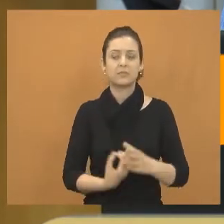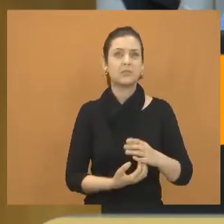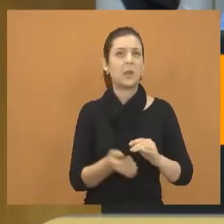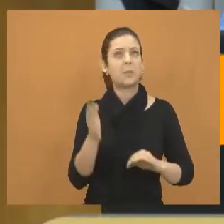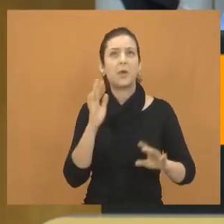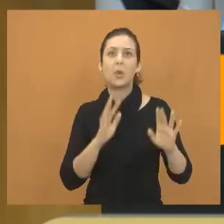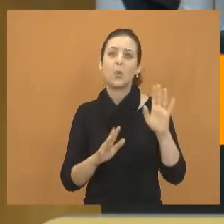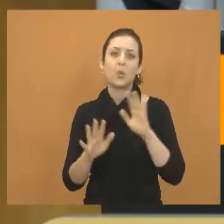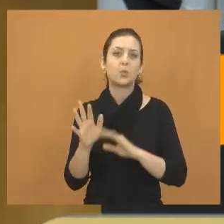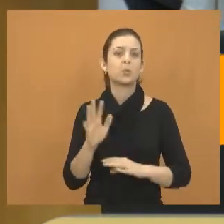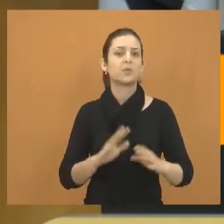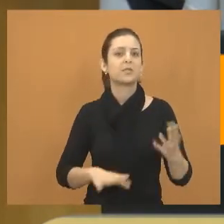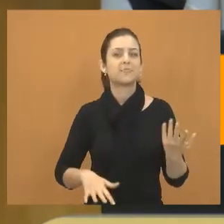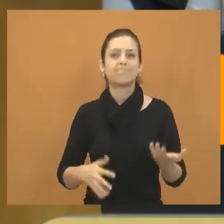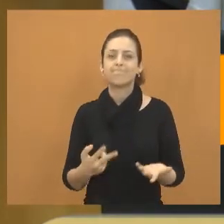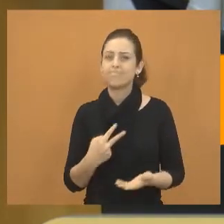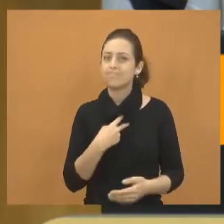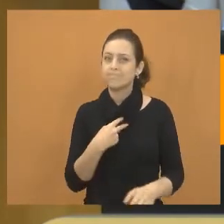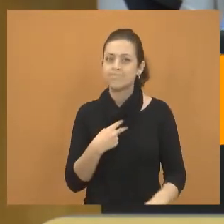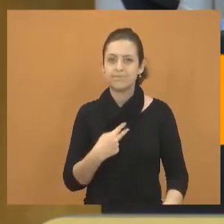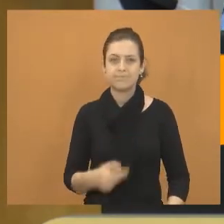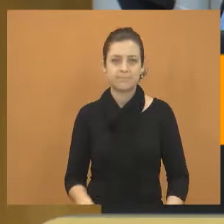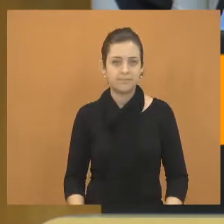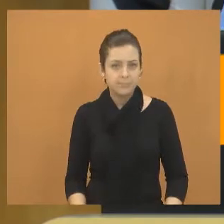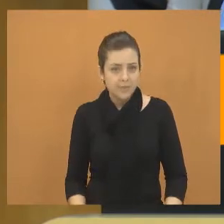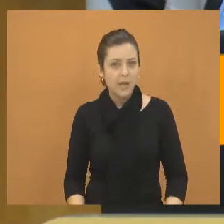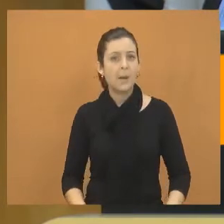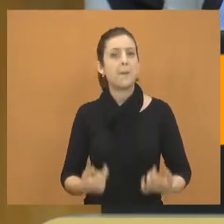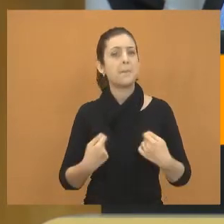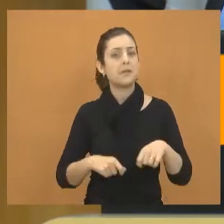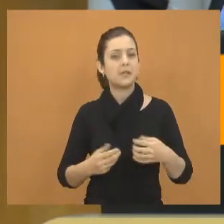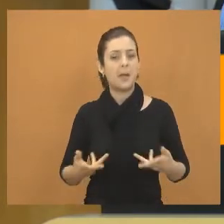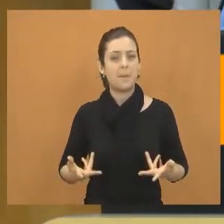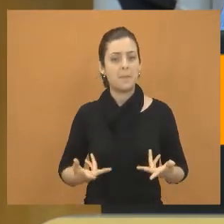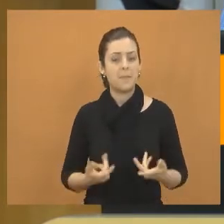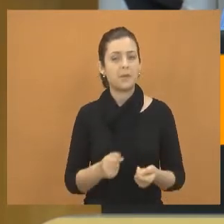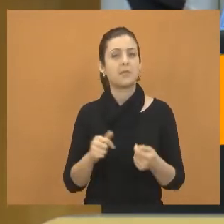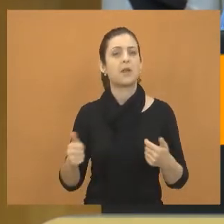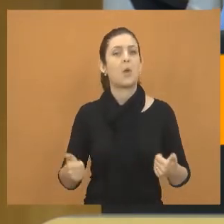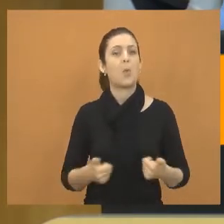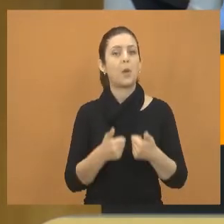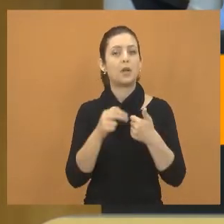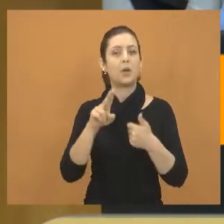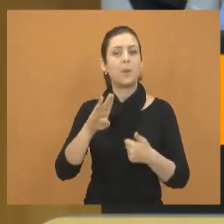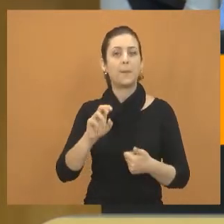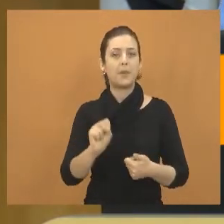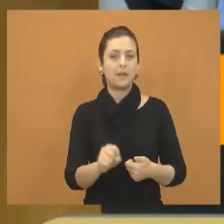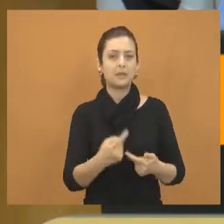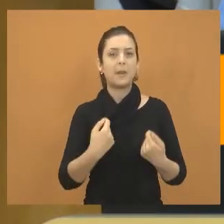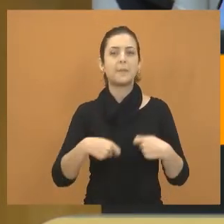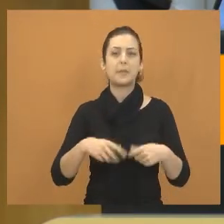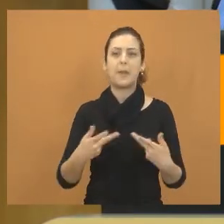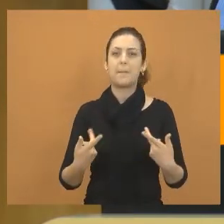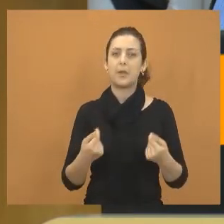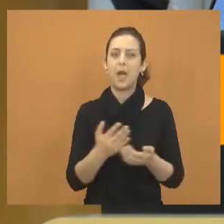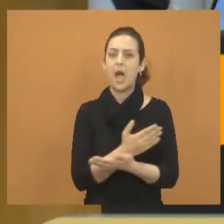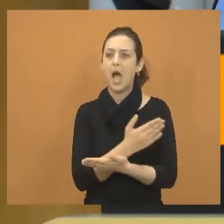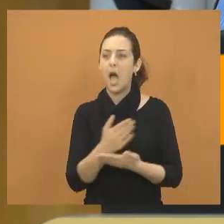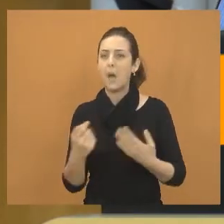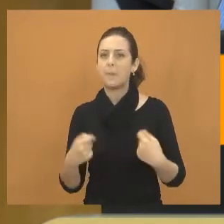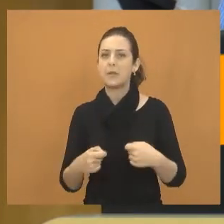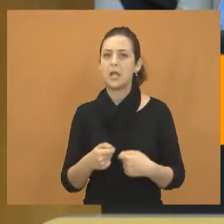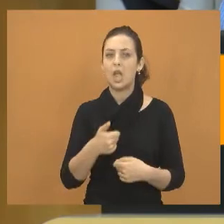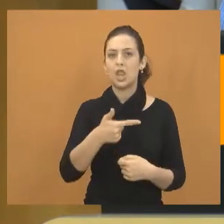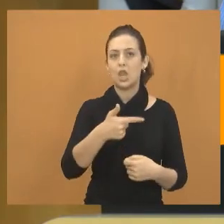ilusão de uma coisa que não existe. Eu acho que precisa melhorar a qualidade das unidades básicas de saúde. Algumas precisam